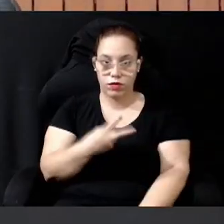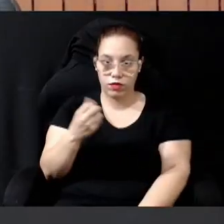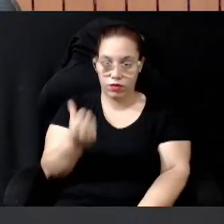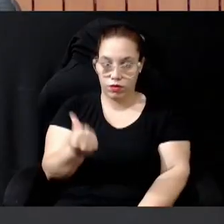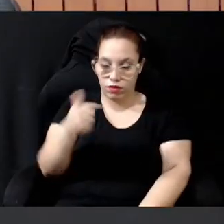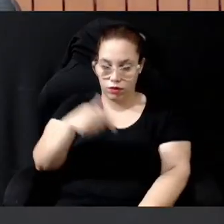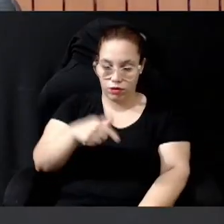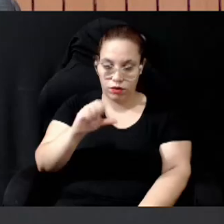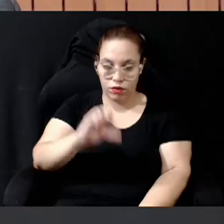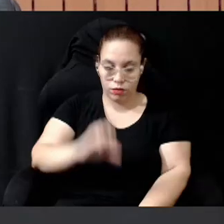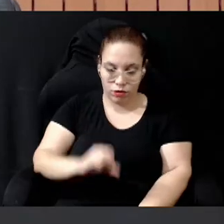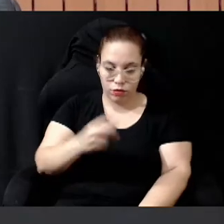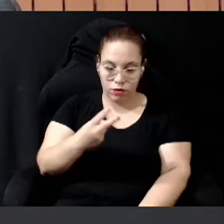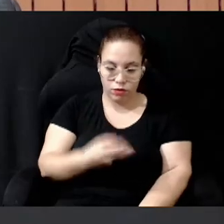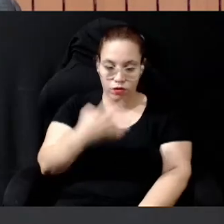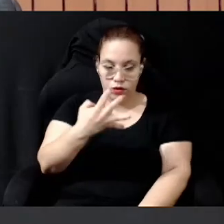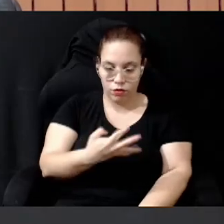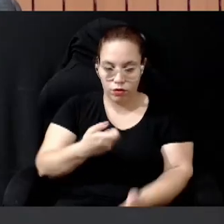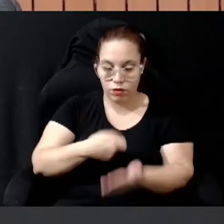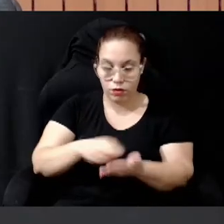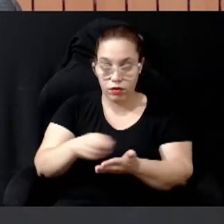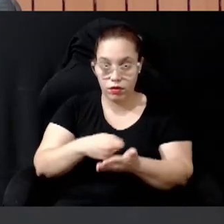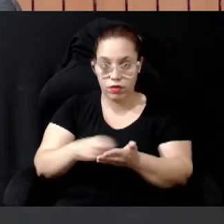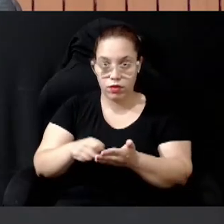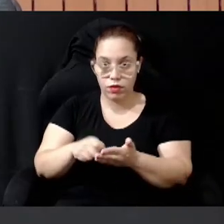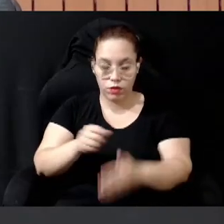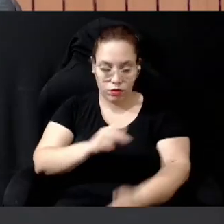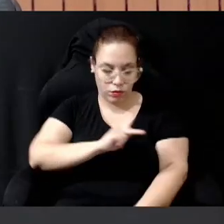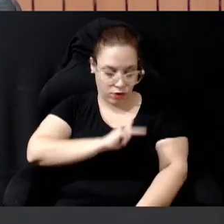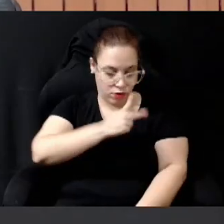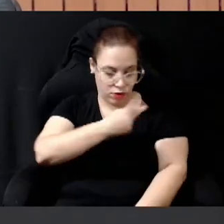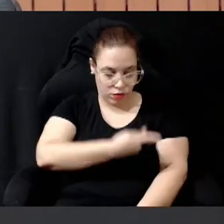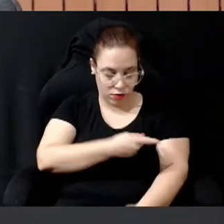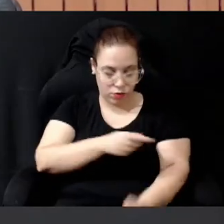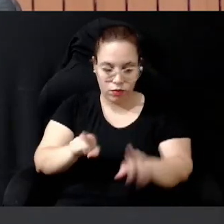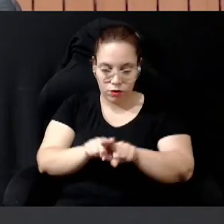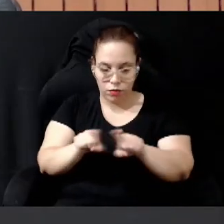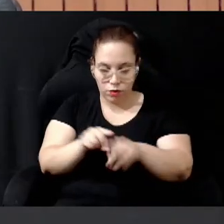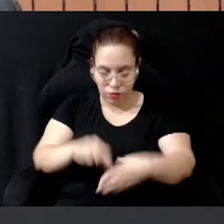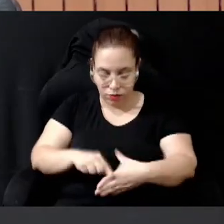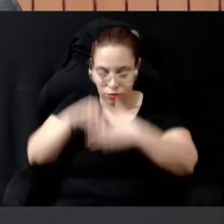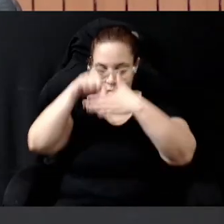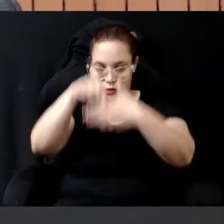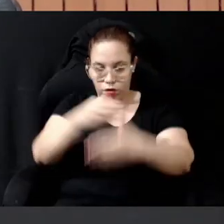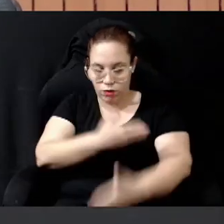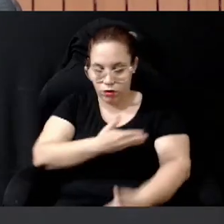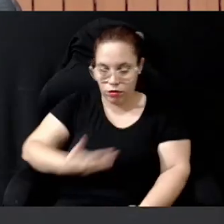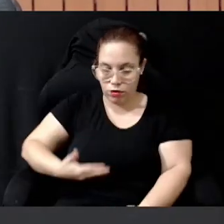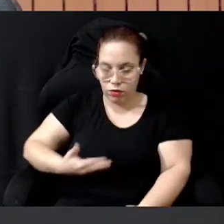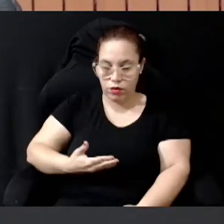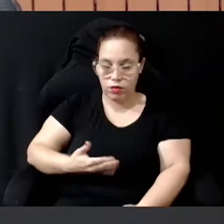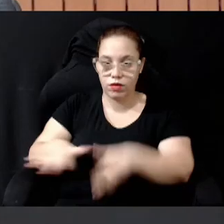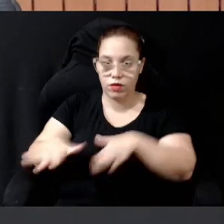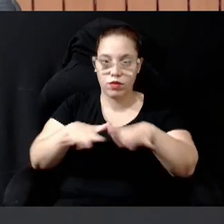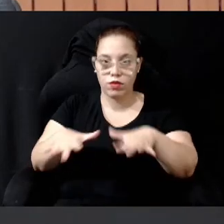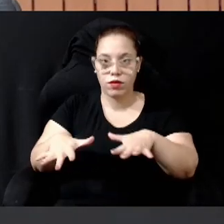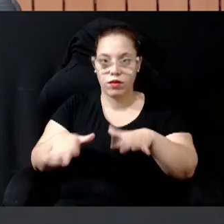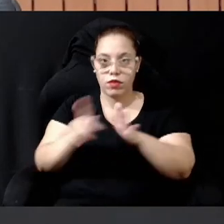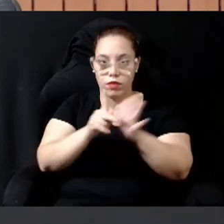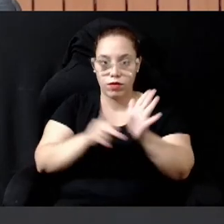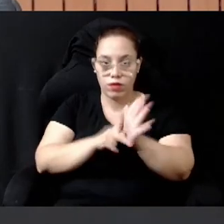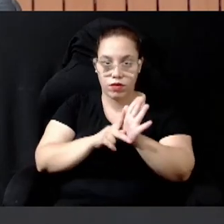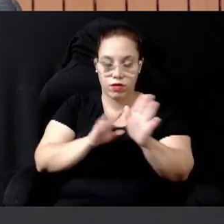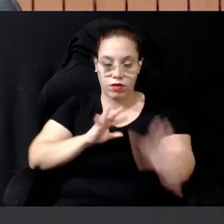2.179, 2024, do vereador Paulo Haddad, também como líder de governo, requerendo a tramitação do projeto de lei